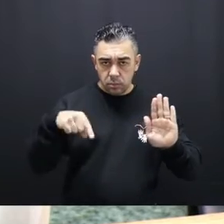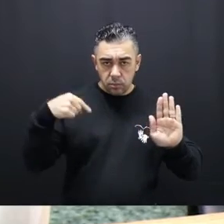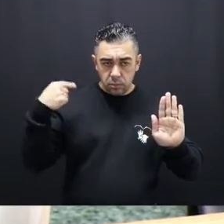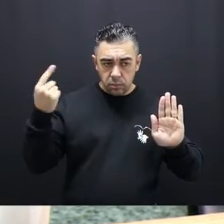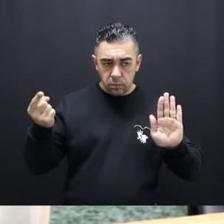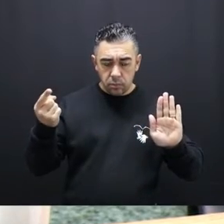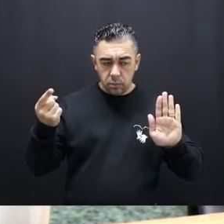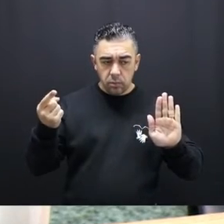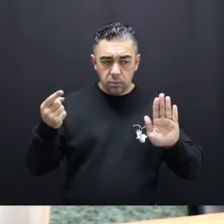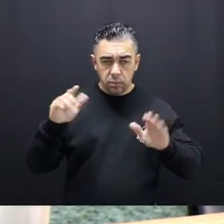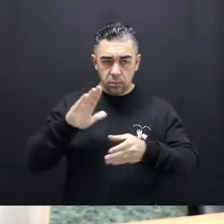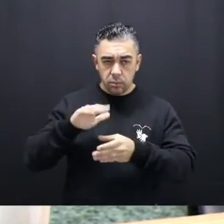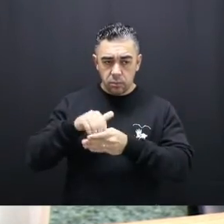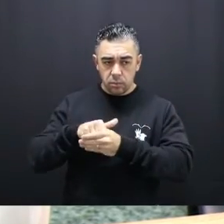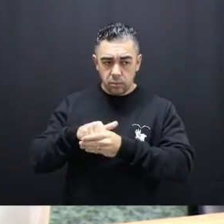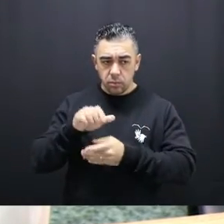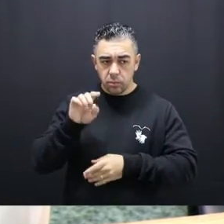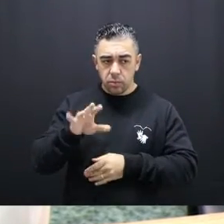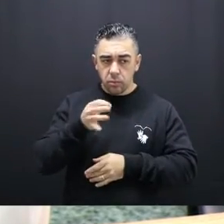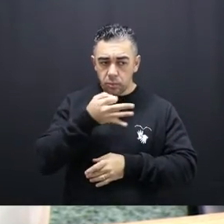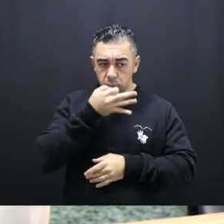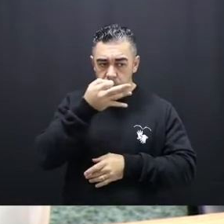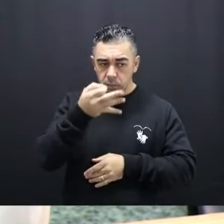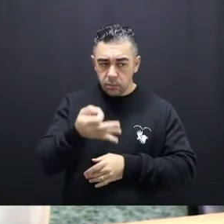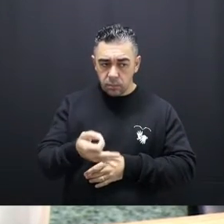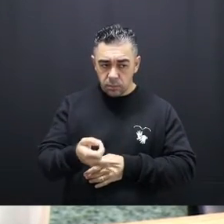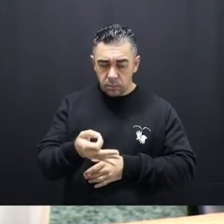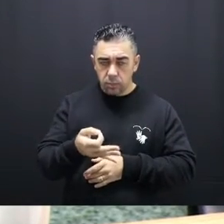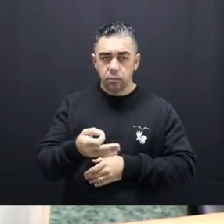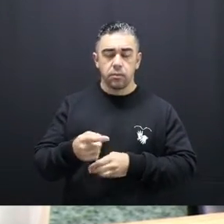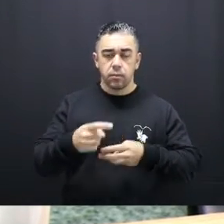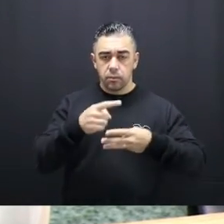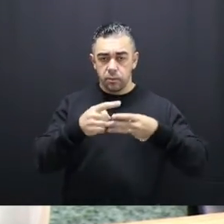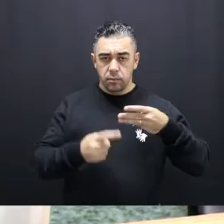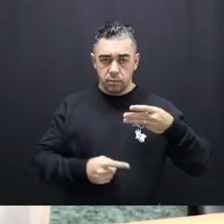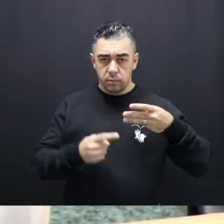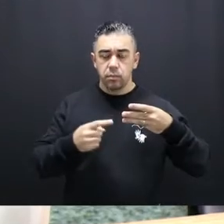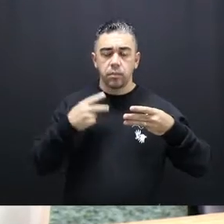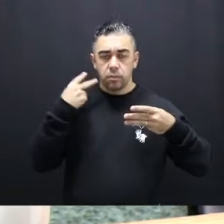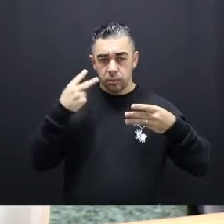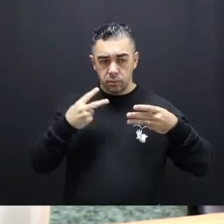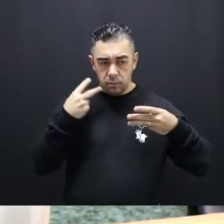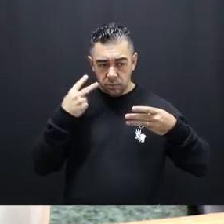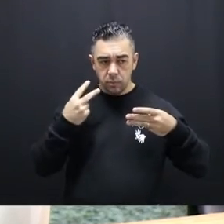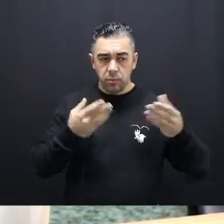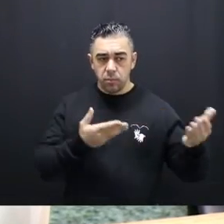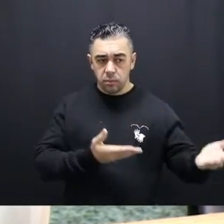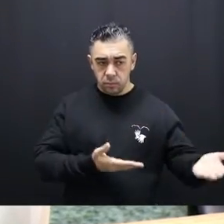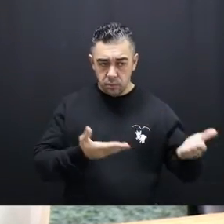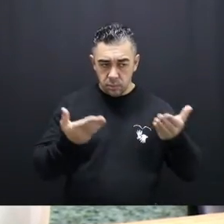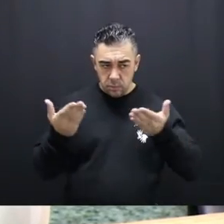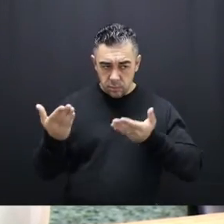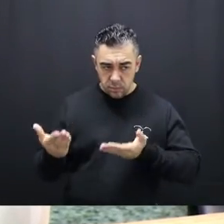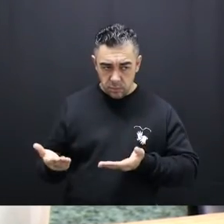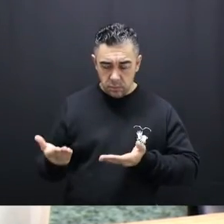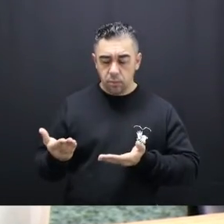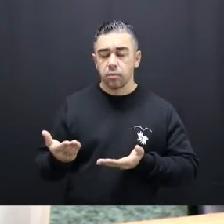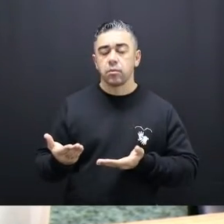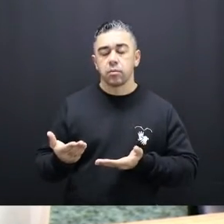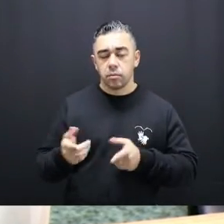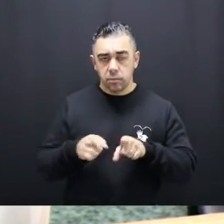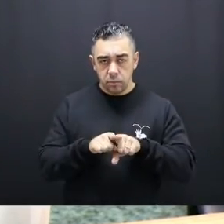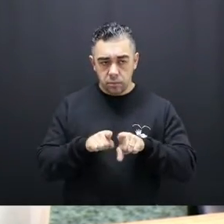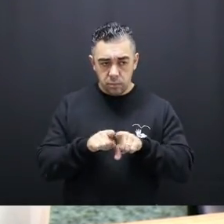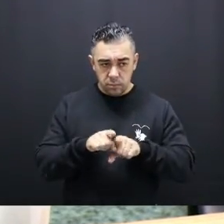turno não deixo como sugestão além dos três vereadores que sabe fazer um convite se não for